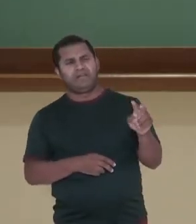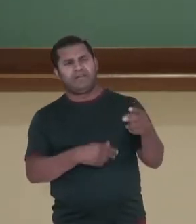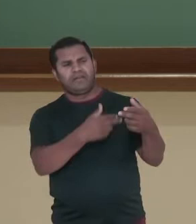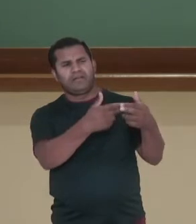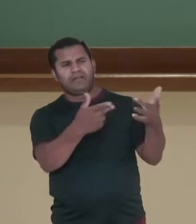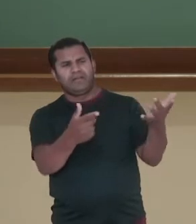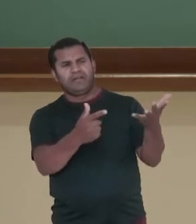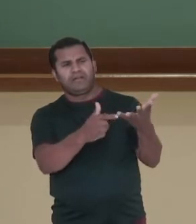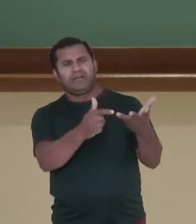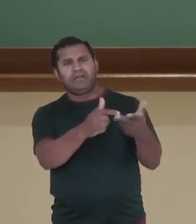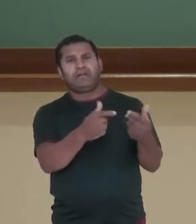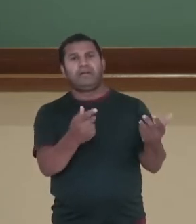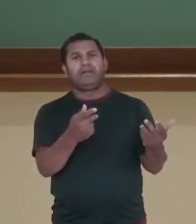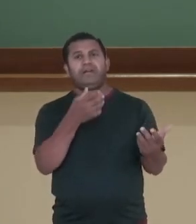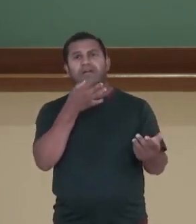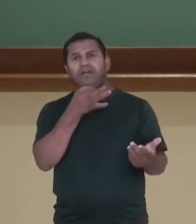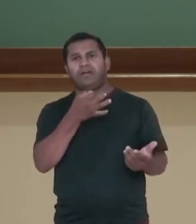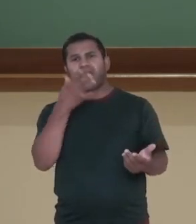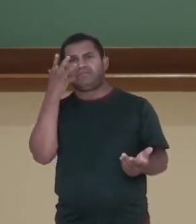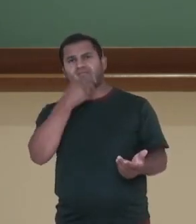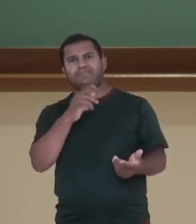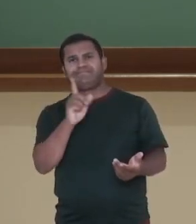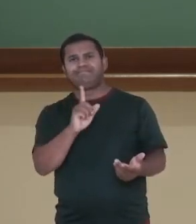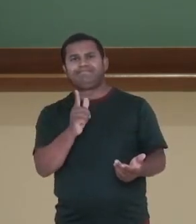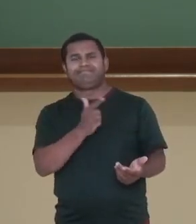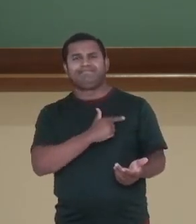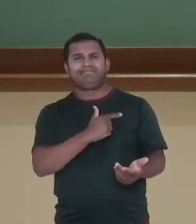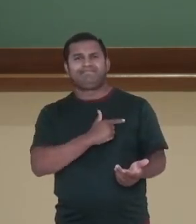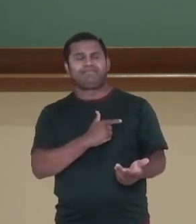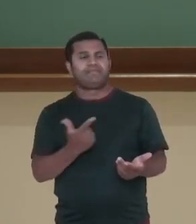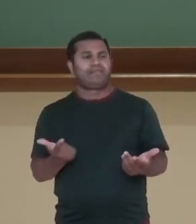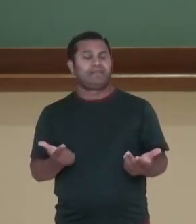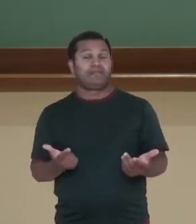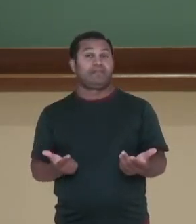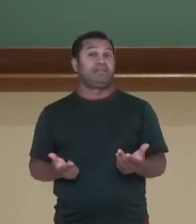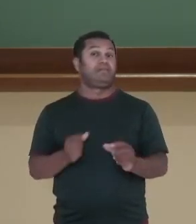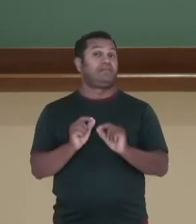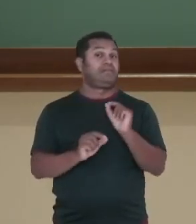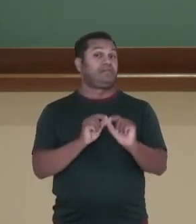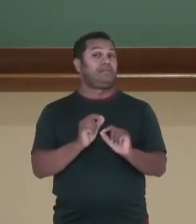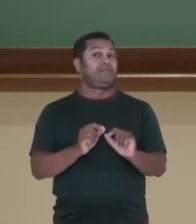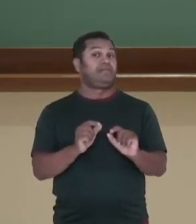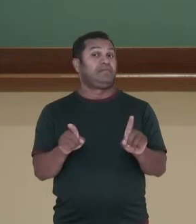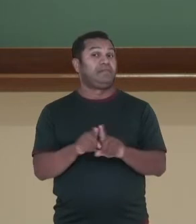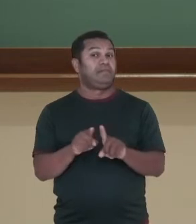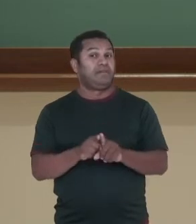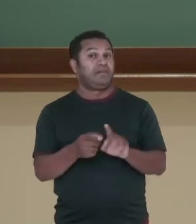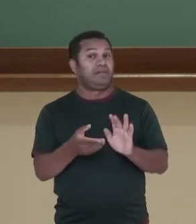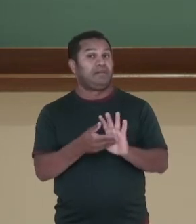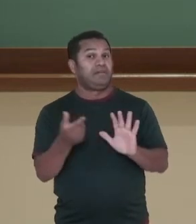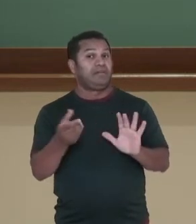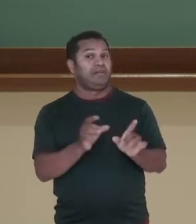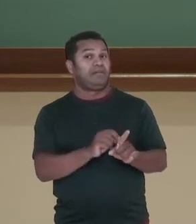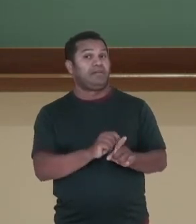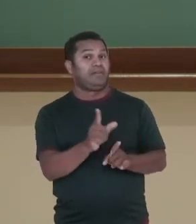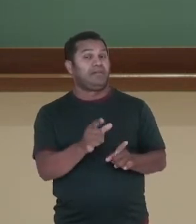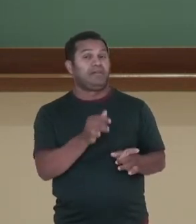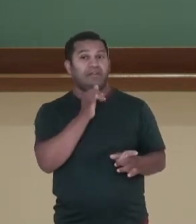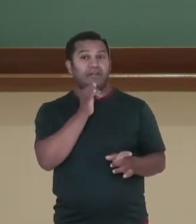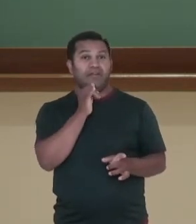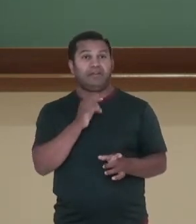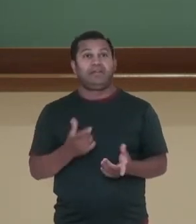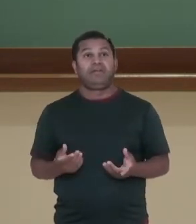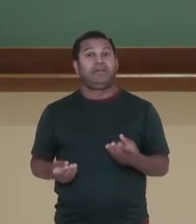bonita, né? Então, eu simplesmente posso eliminar esses indivíduos ou então esterilizar para que eles não tenham